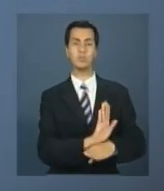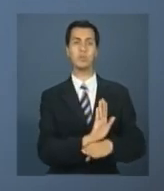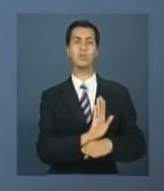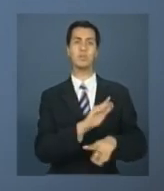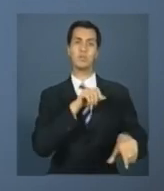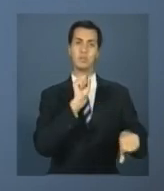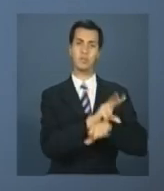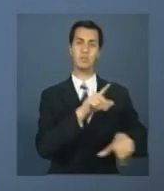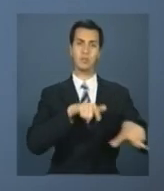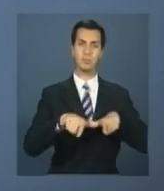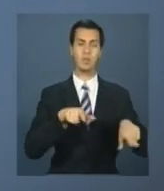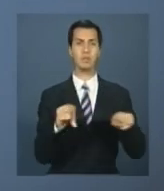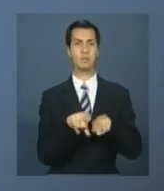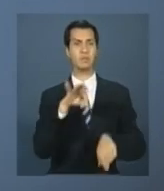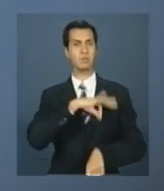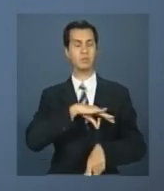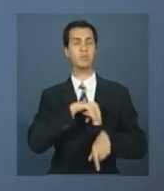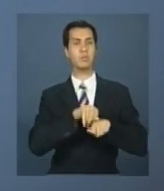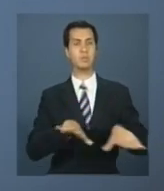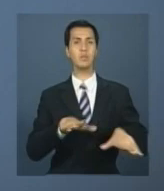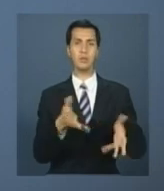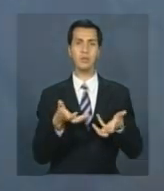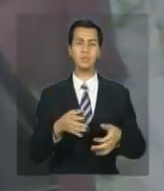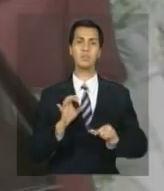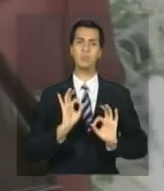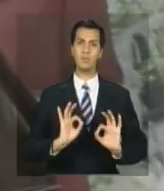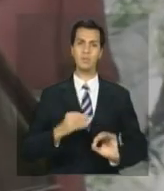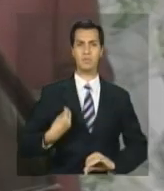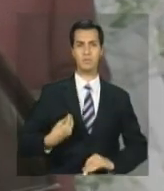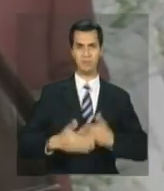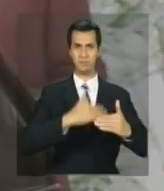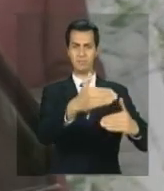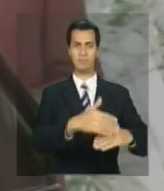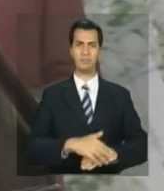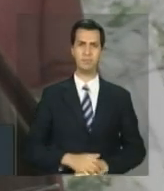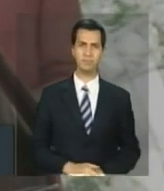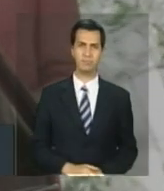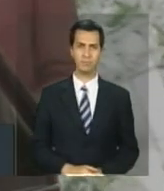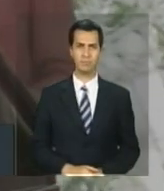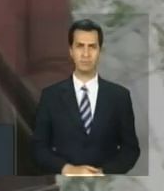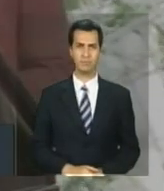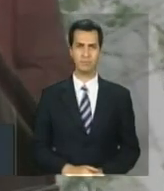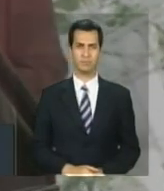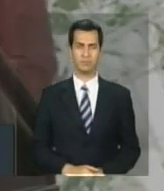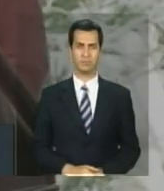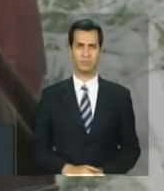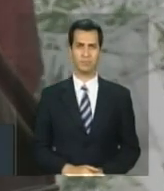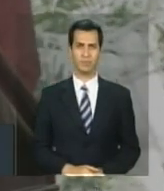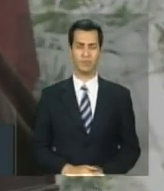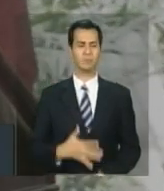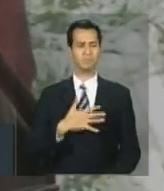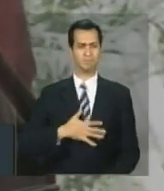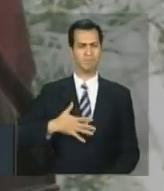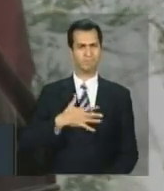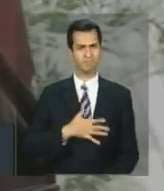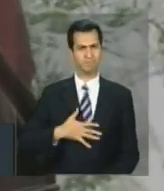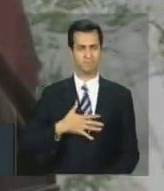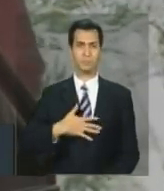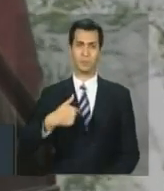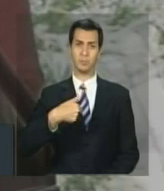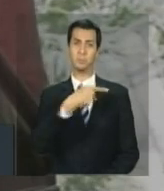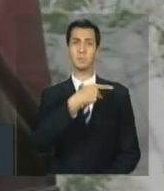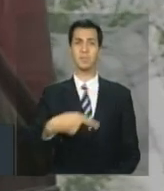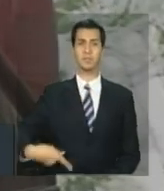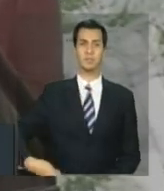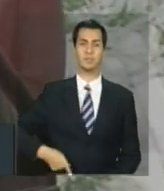para aumentar a qualidade de vida na região. É com grande prazer que eu realizo, como presidente